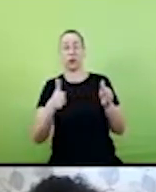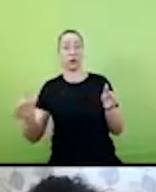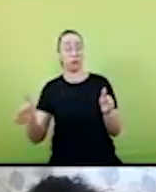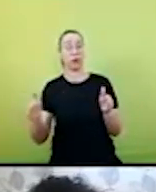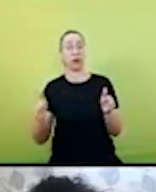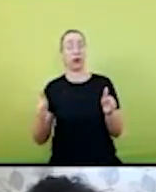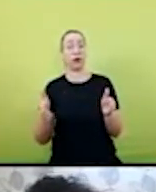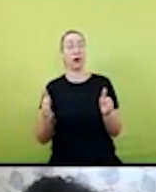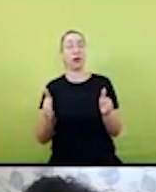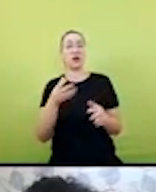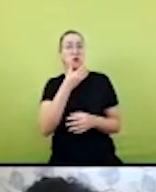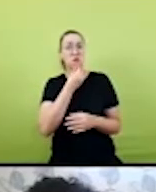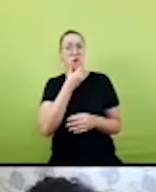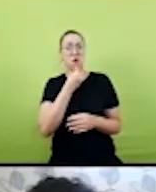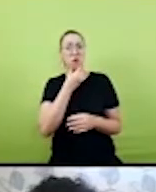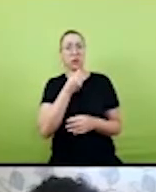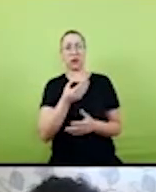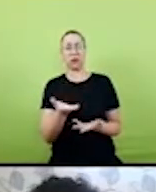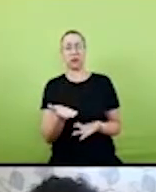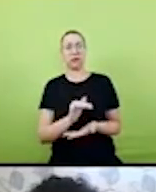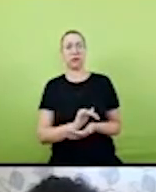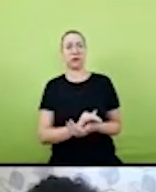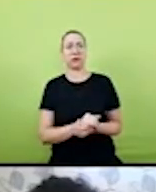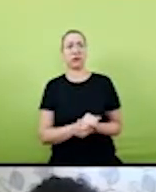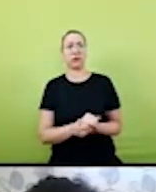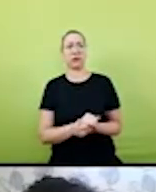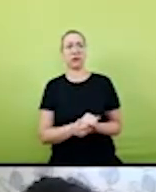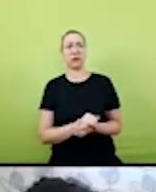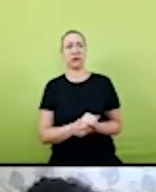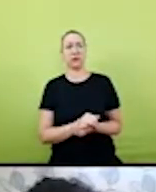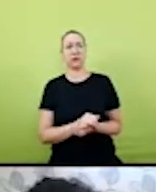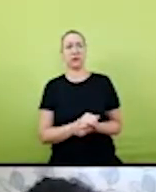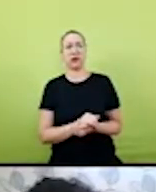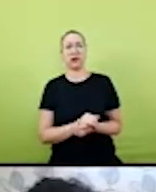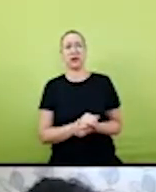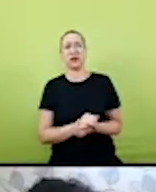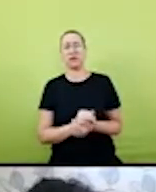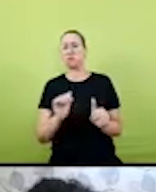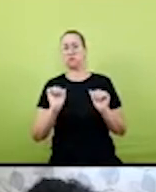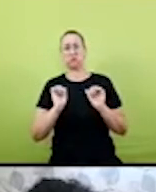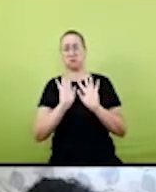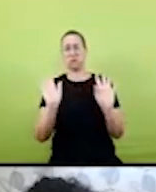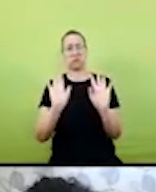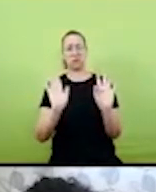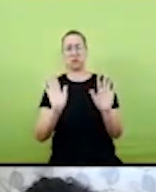e os homens não vieram para o espaço doméstico na mesma proporção que as mulheres foram para o espaço público.